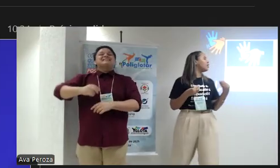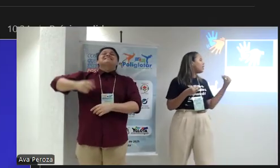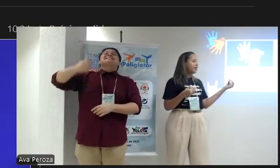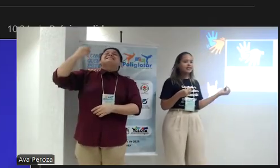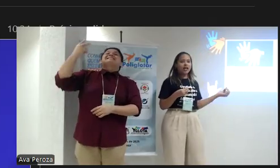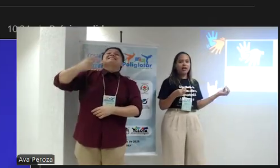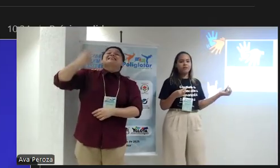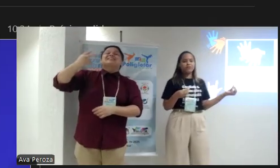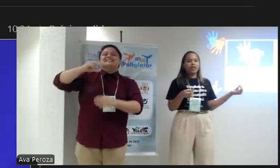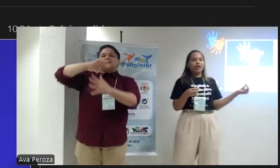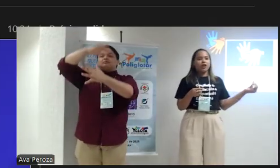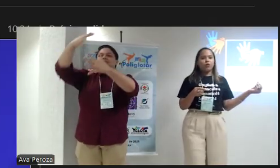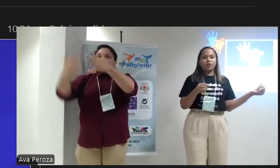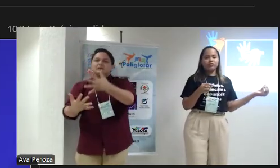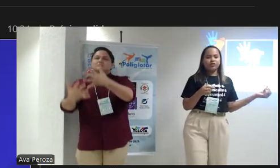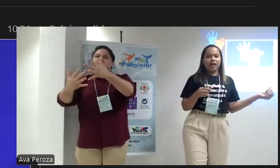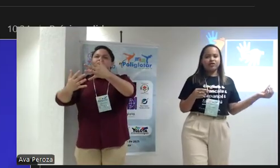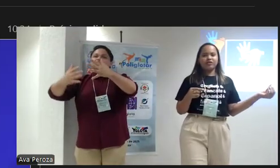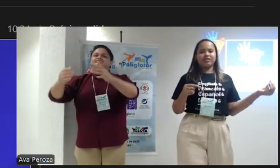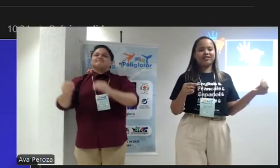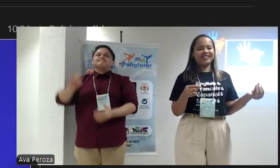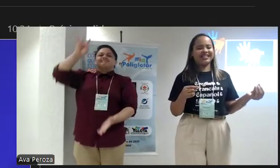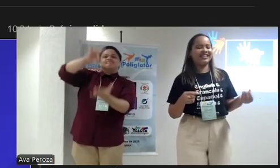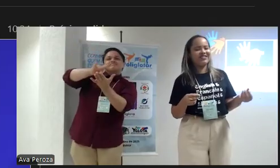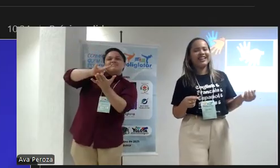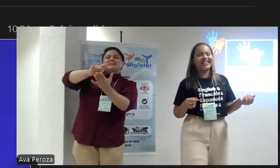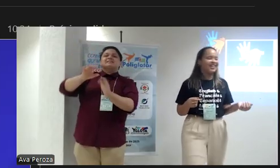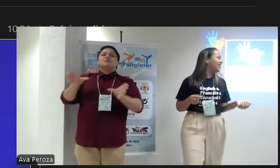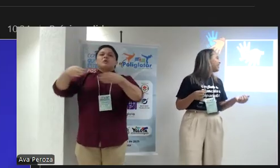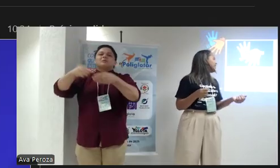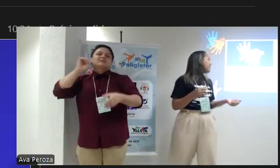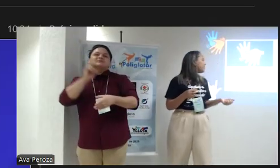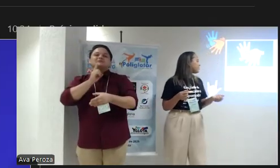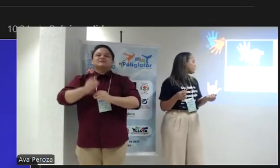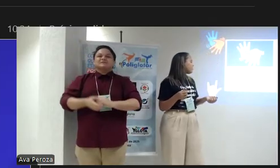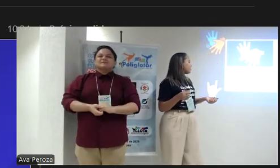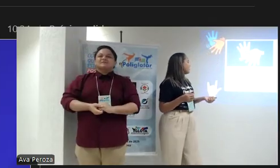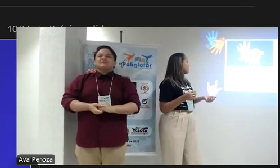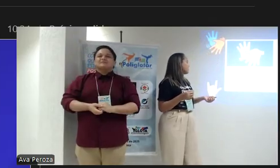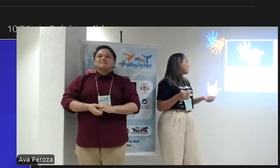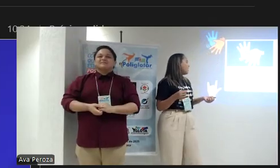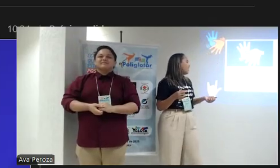reconhecida dessa lei. Próximo slide. Obrigada.